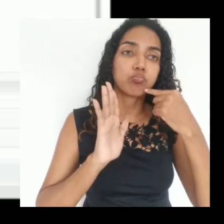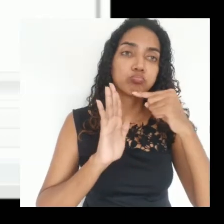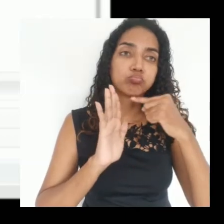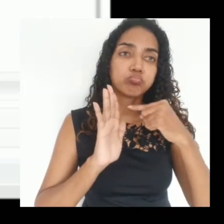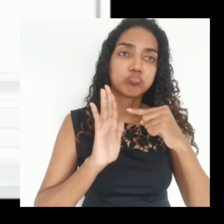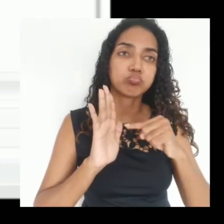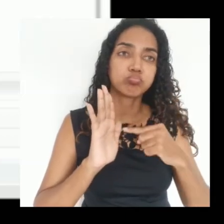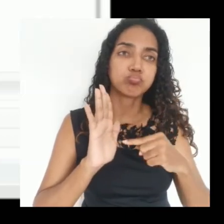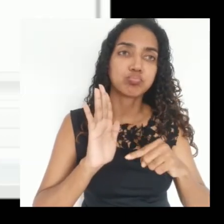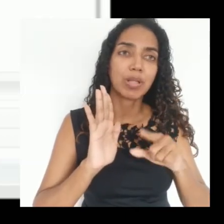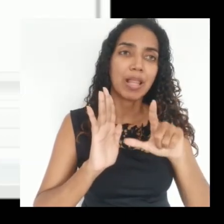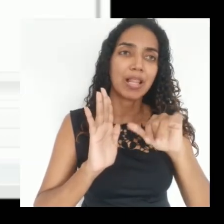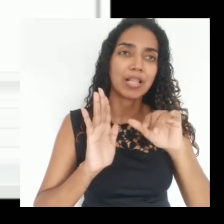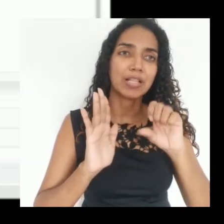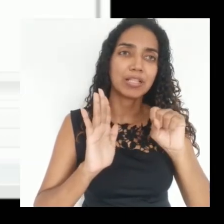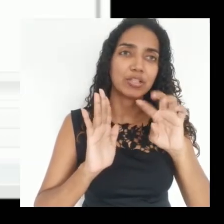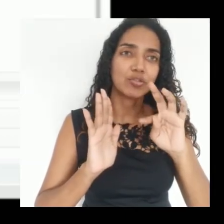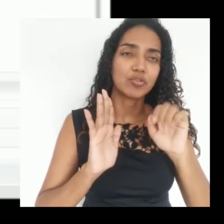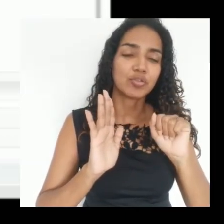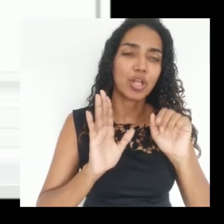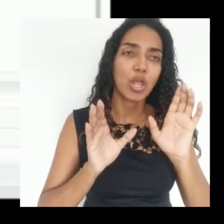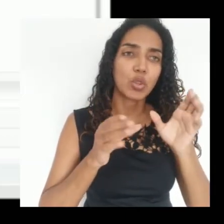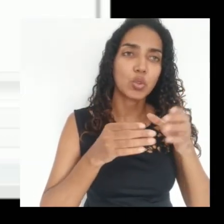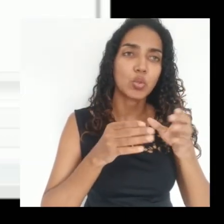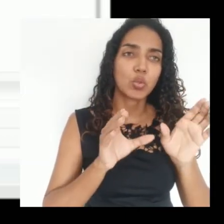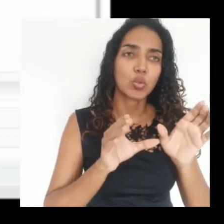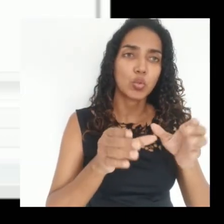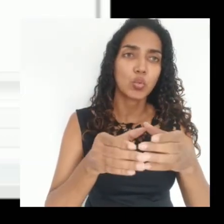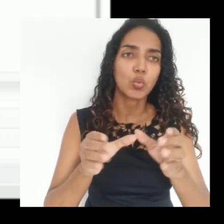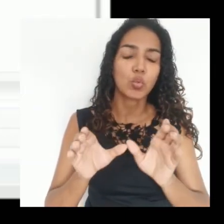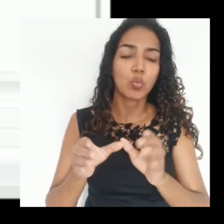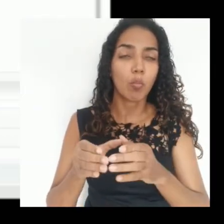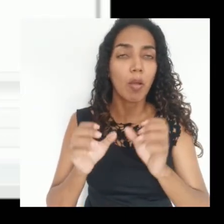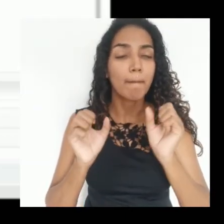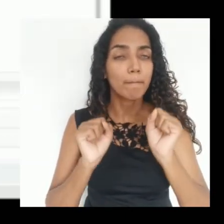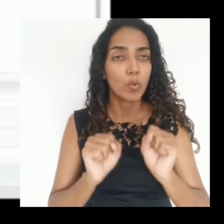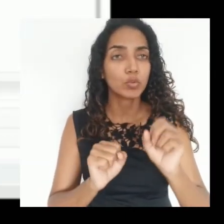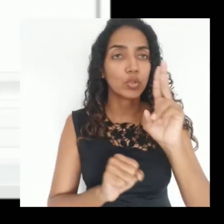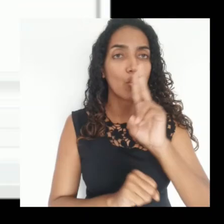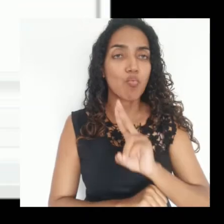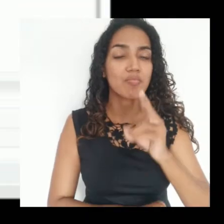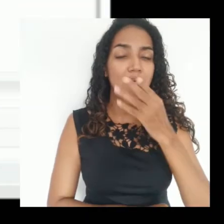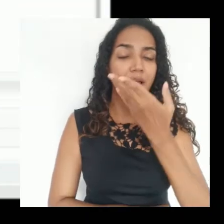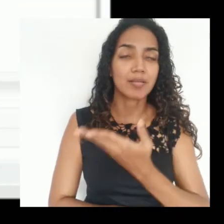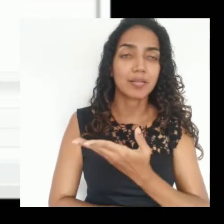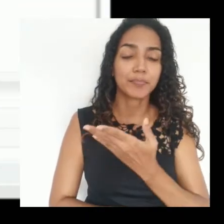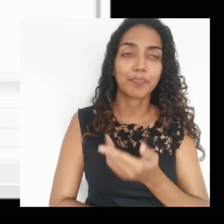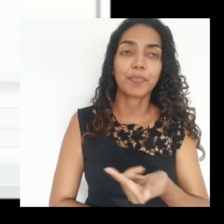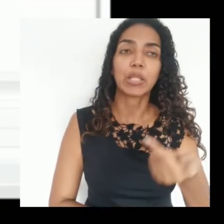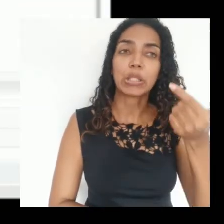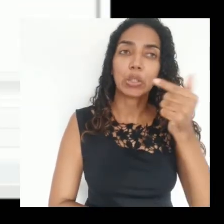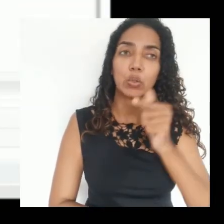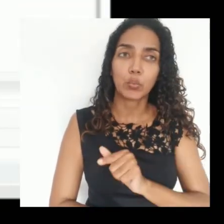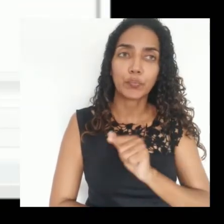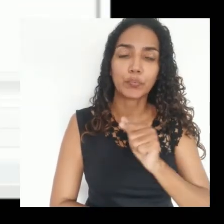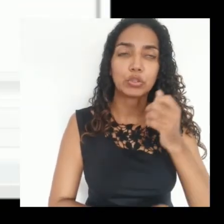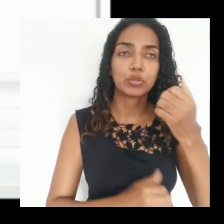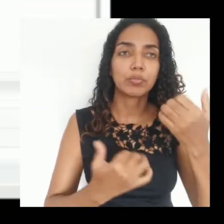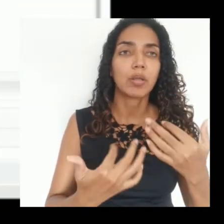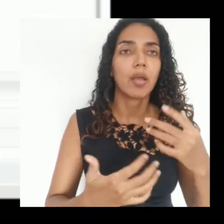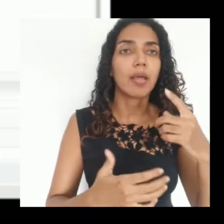turmas do aluno. Também seria possível implementar dessa forma. E aí, de novo, a gente pode ter apenas isso